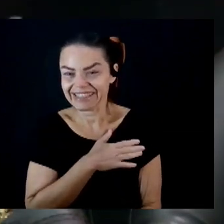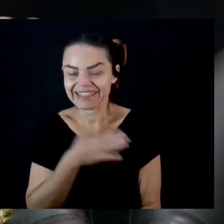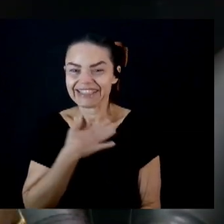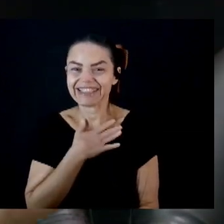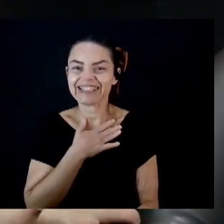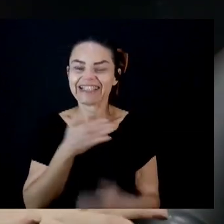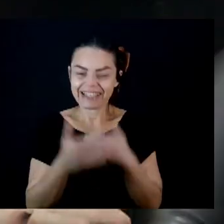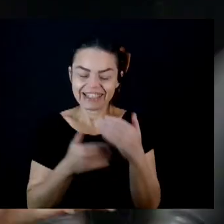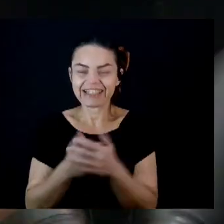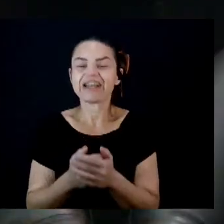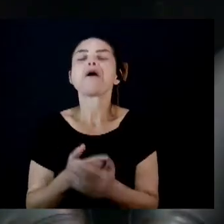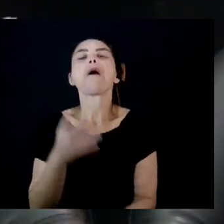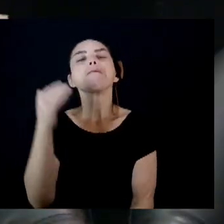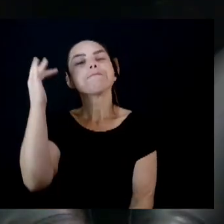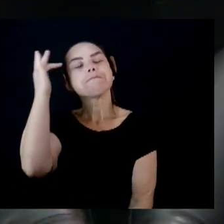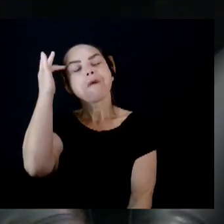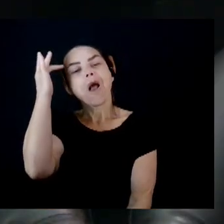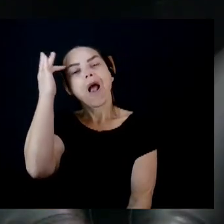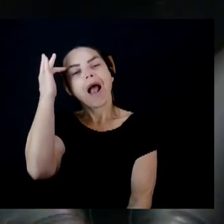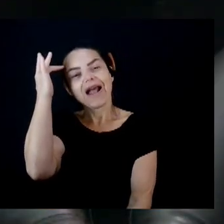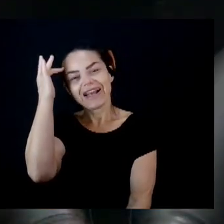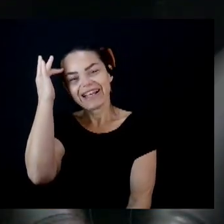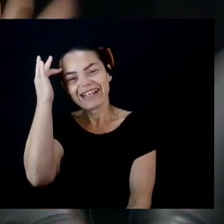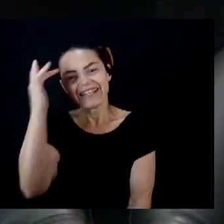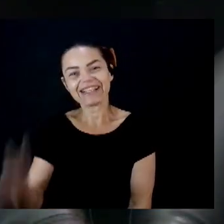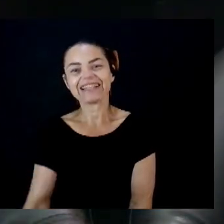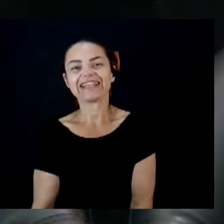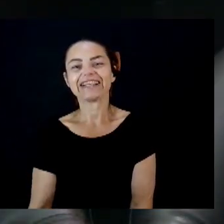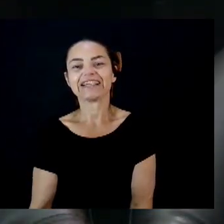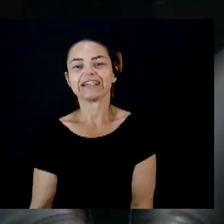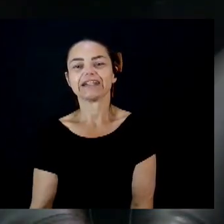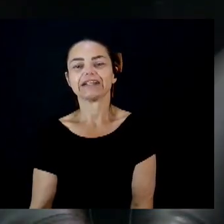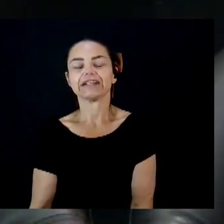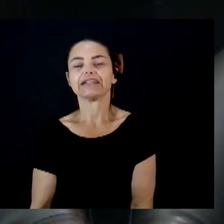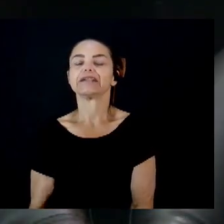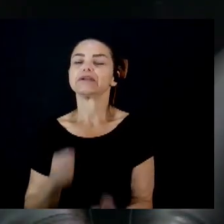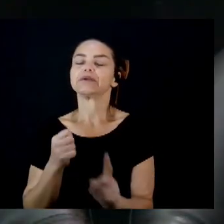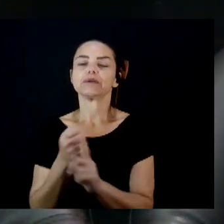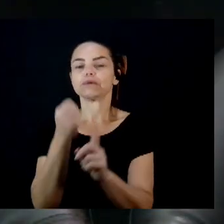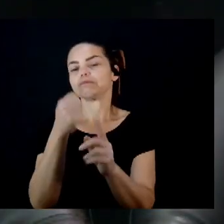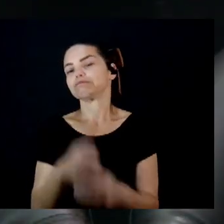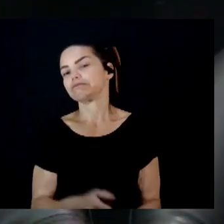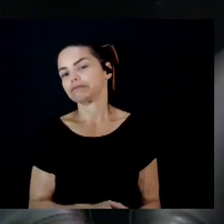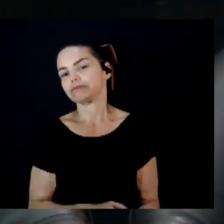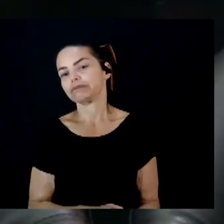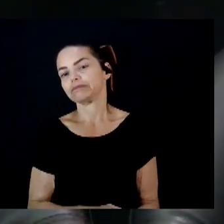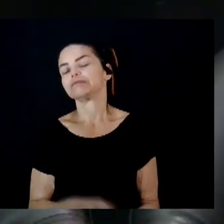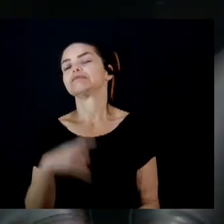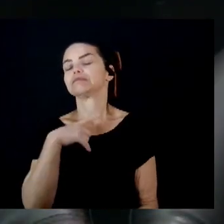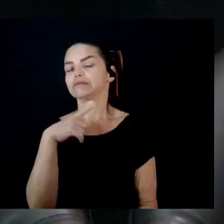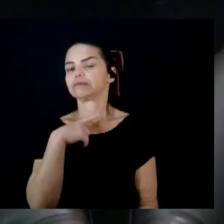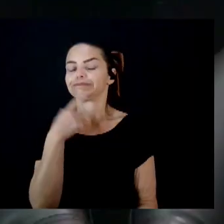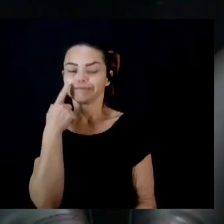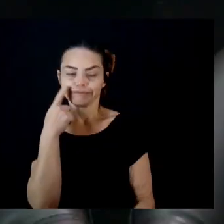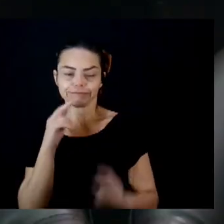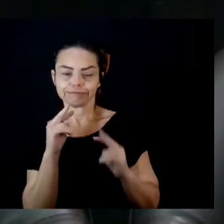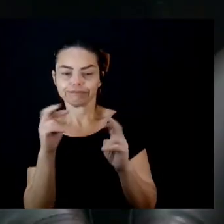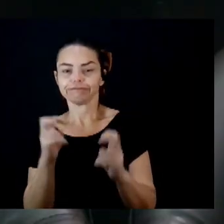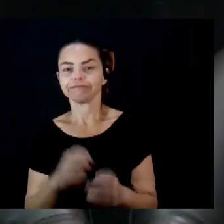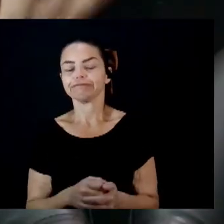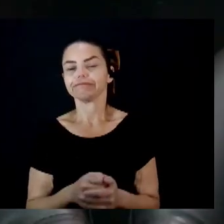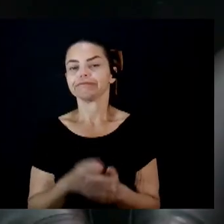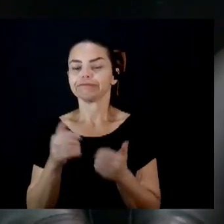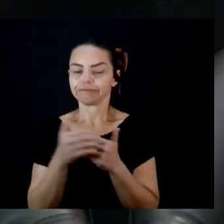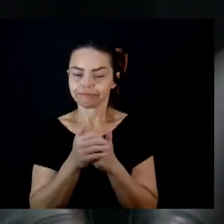de amadurecimento, né? Como ele impacta muito, mas a gente tem que olhar para isso e acolher.